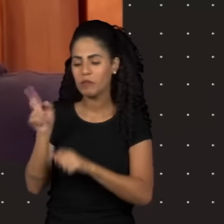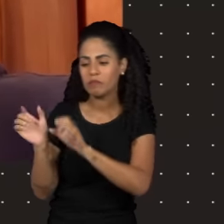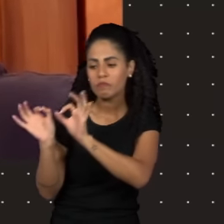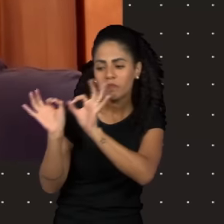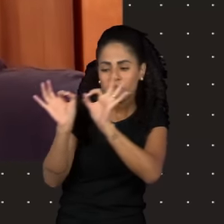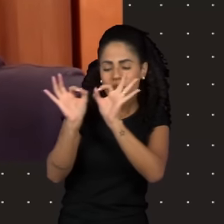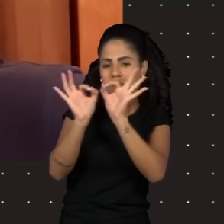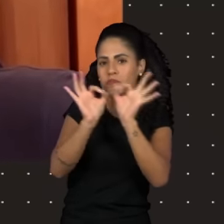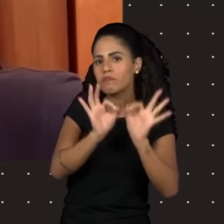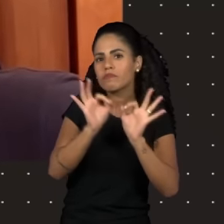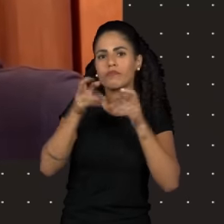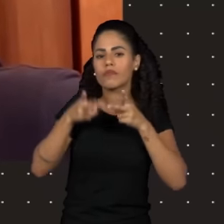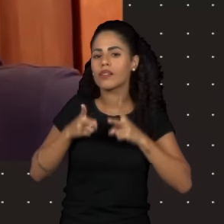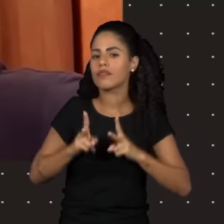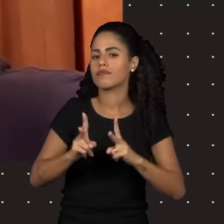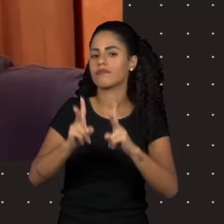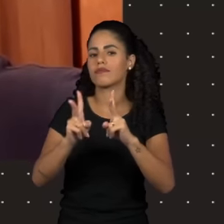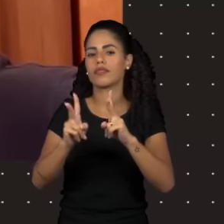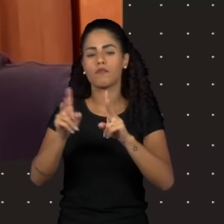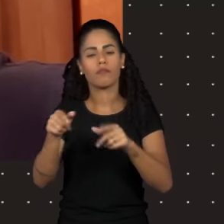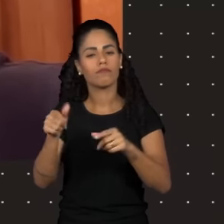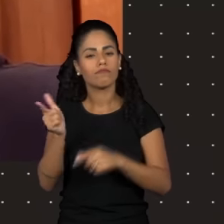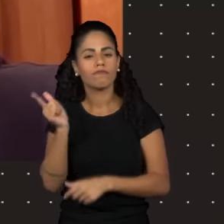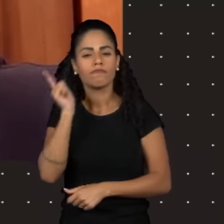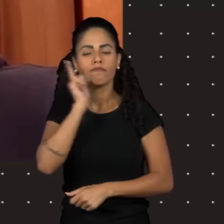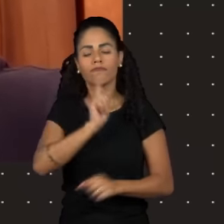achei que a Camila imprimia uma dimensão